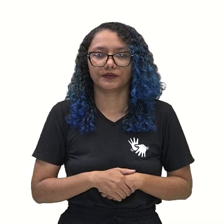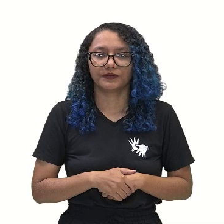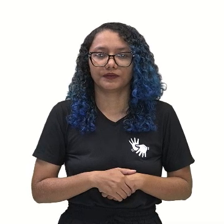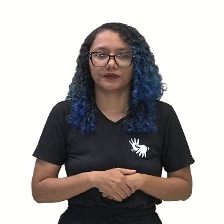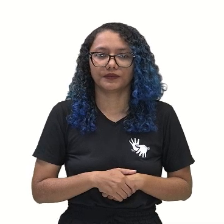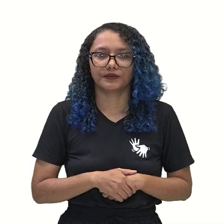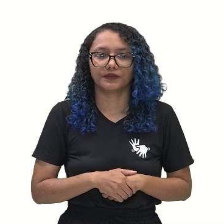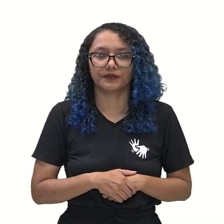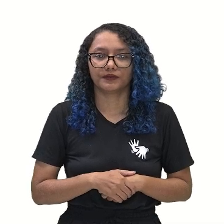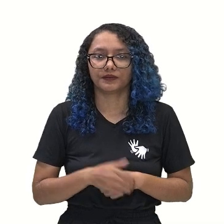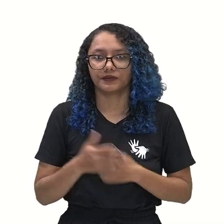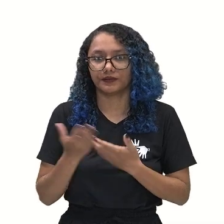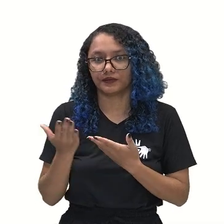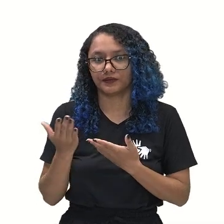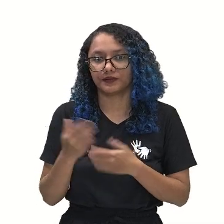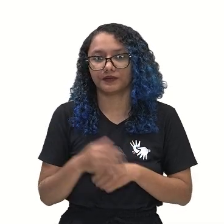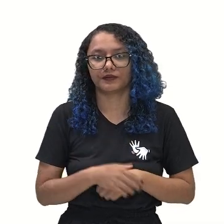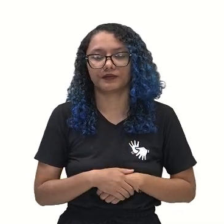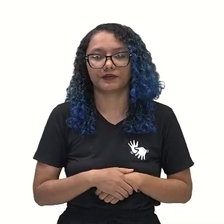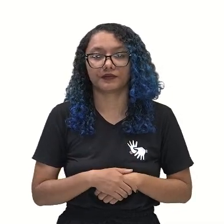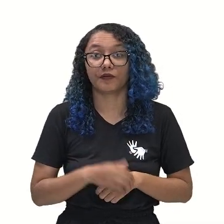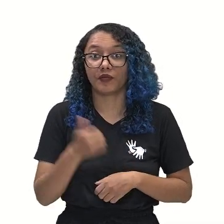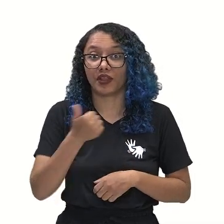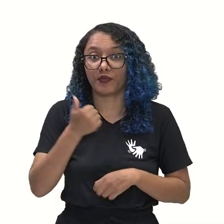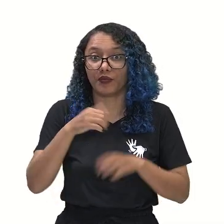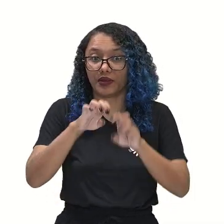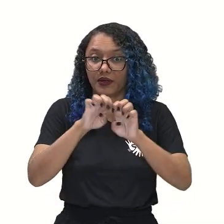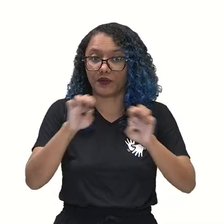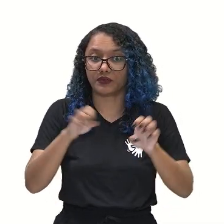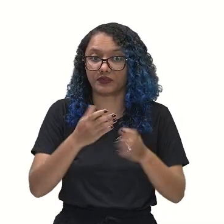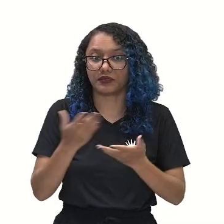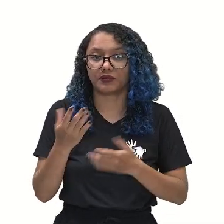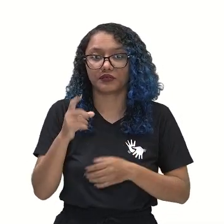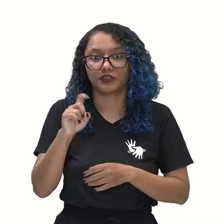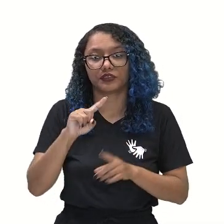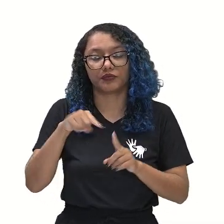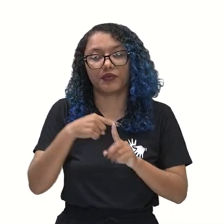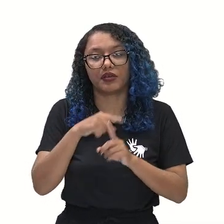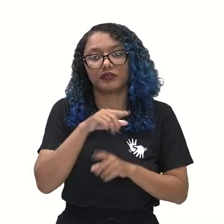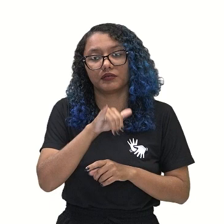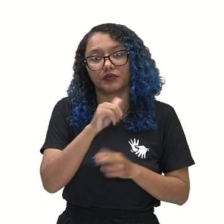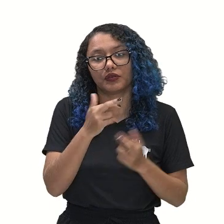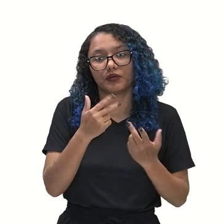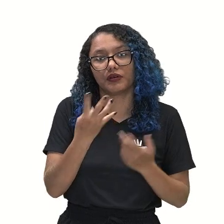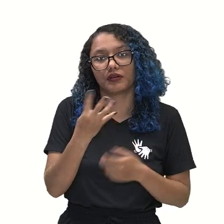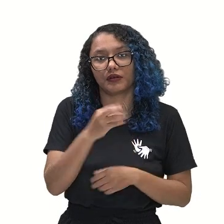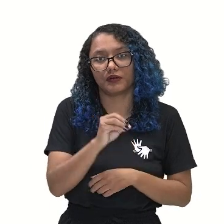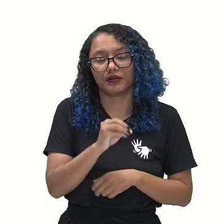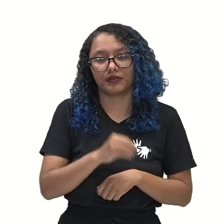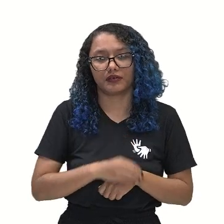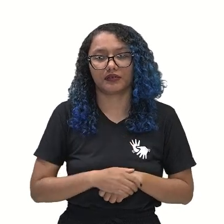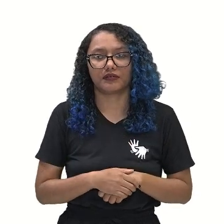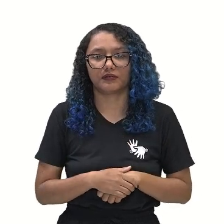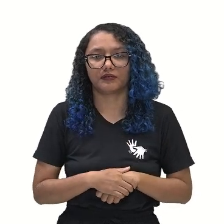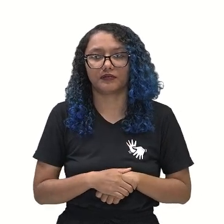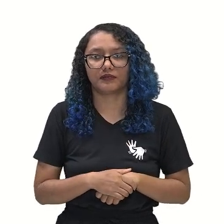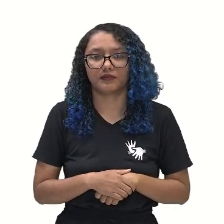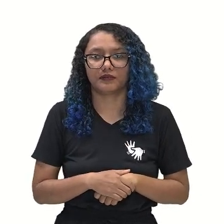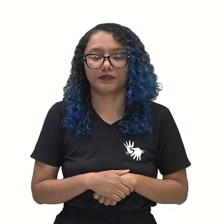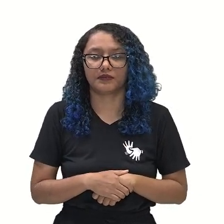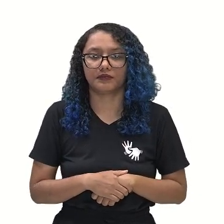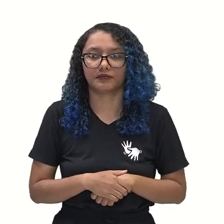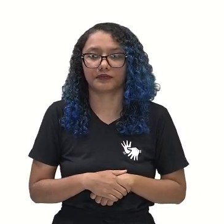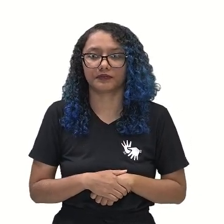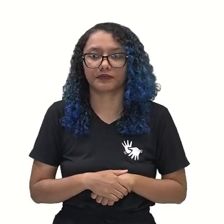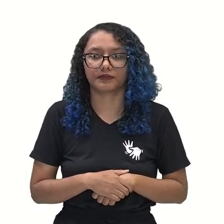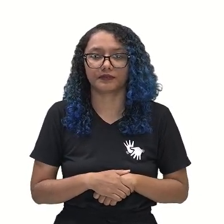asterisco, é para você ficar de olho. Ó. Peguei a primeira equação. X mais Y igual a 40.